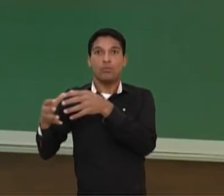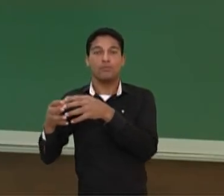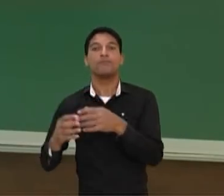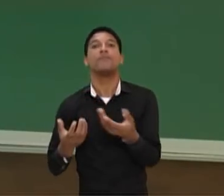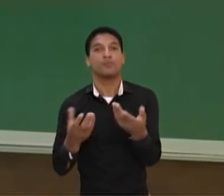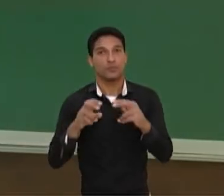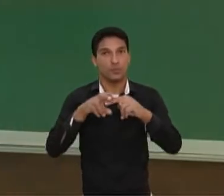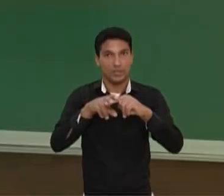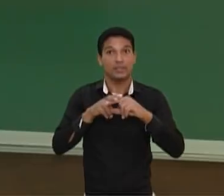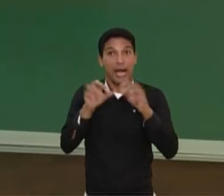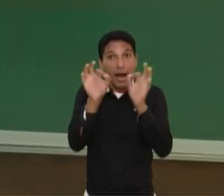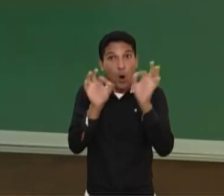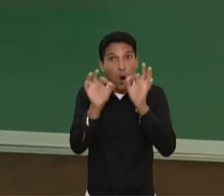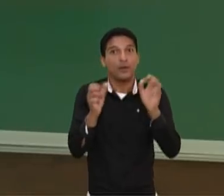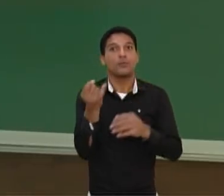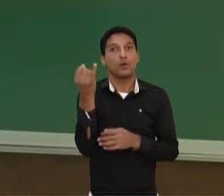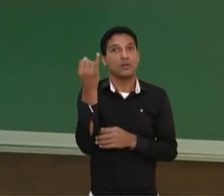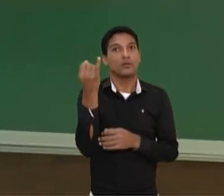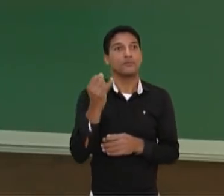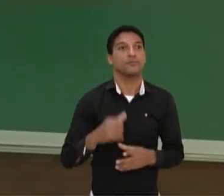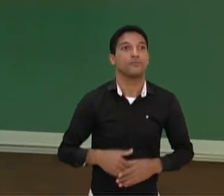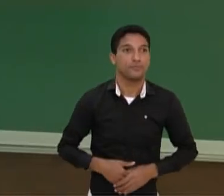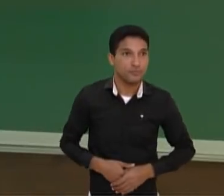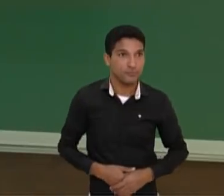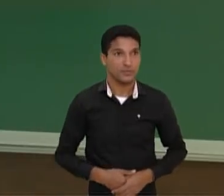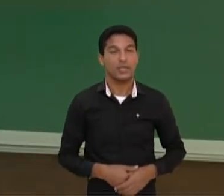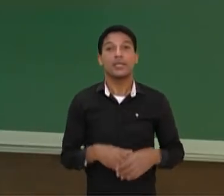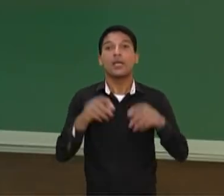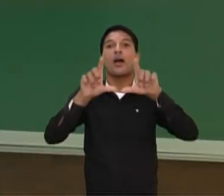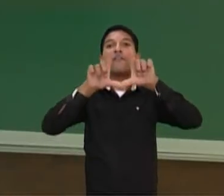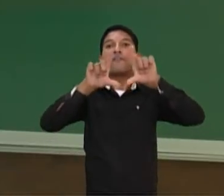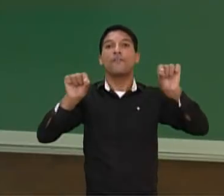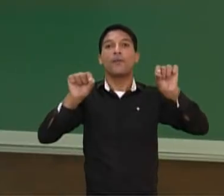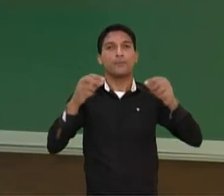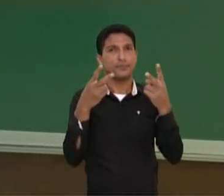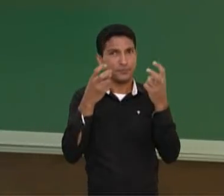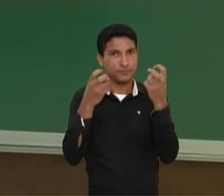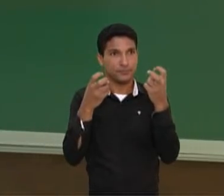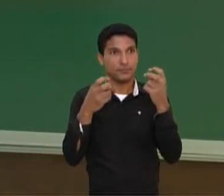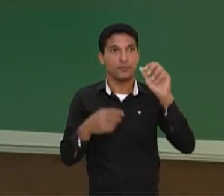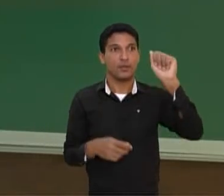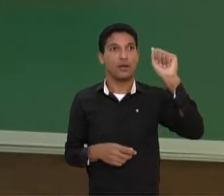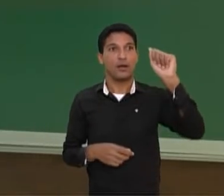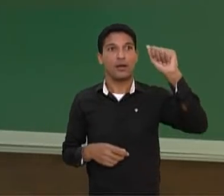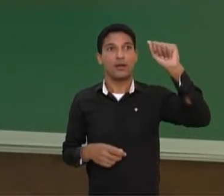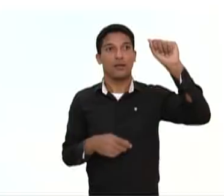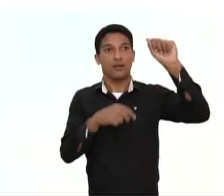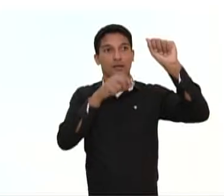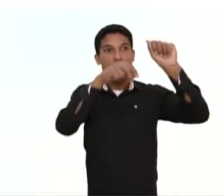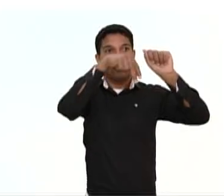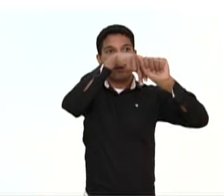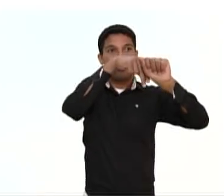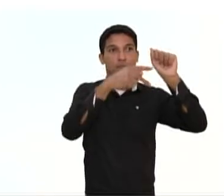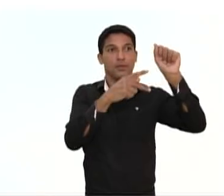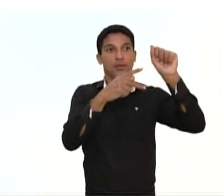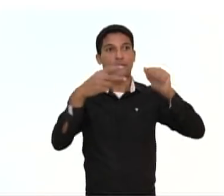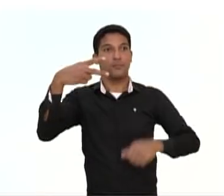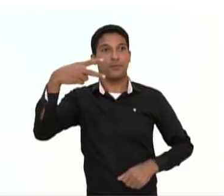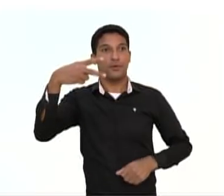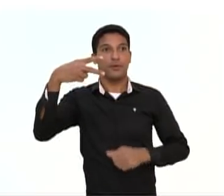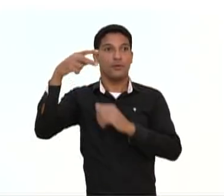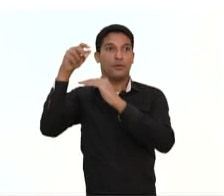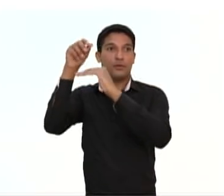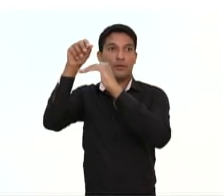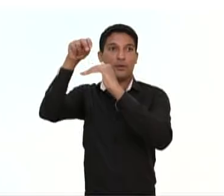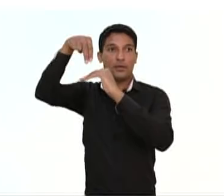arranjo. E ele é calculado por essa equação aqui. ANP é igual a n fatorial sobre n menos